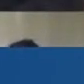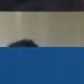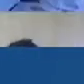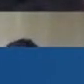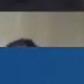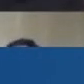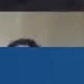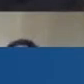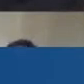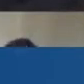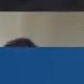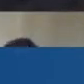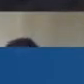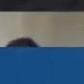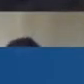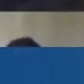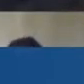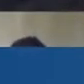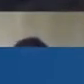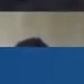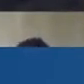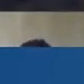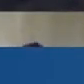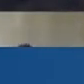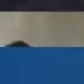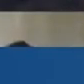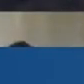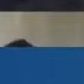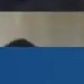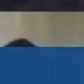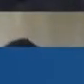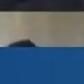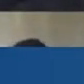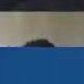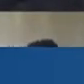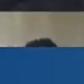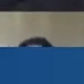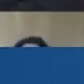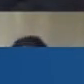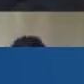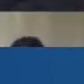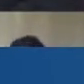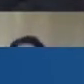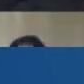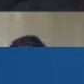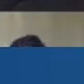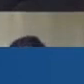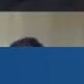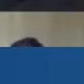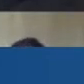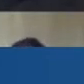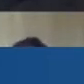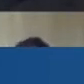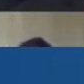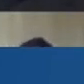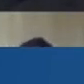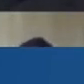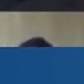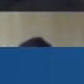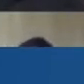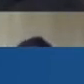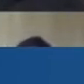a participação de um terceiro indivíduo, que é exatamente o senhor Maxwell,